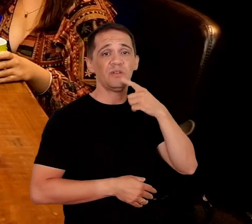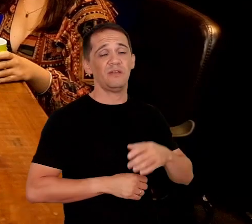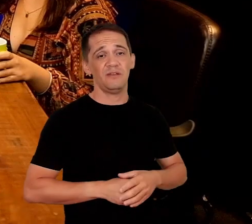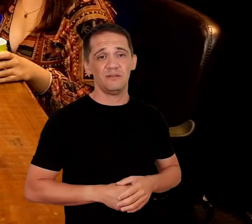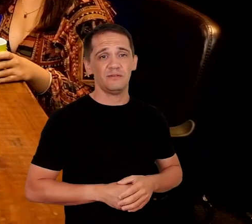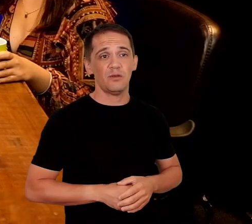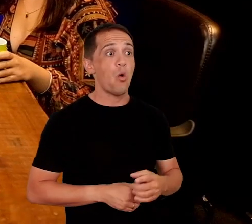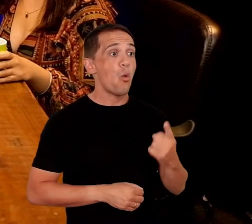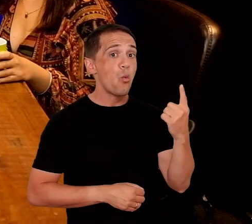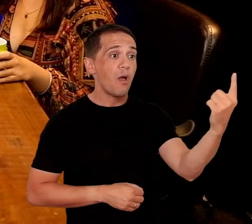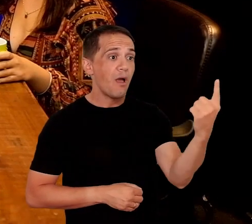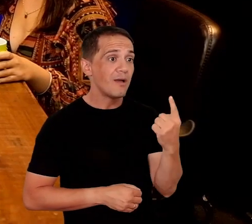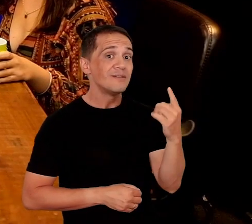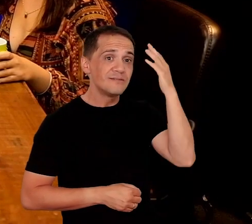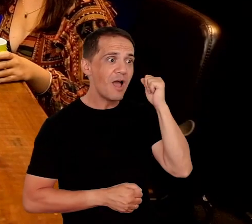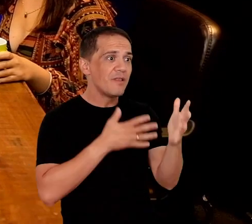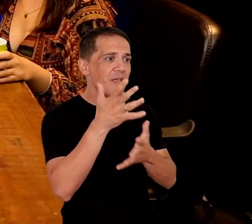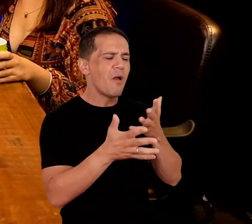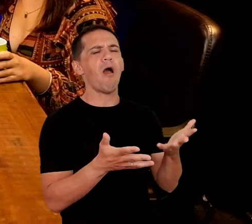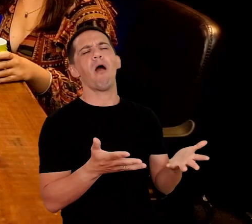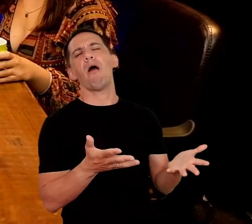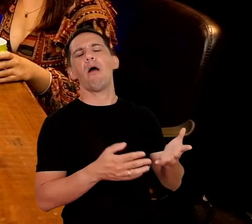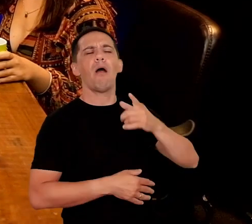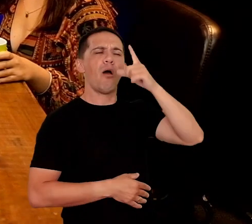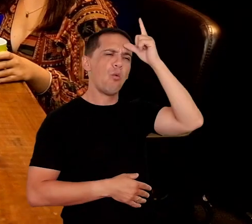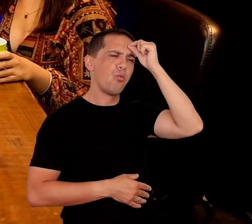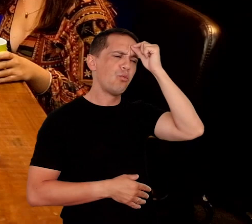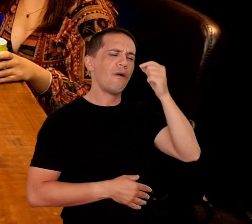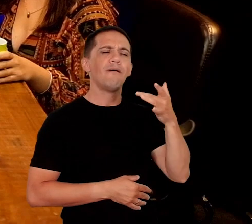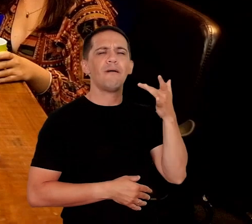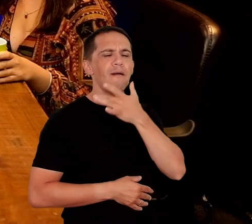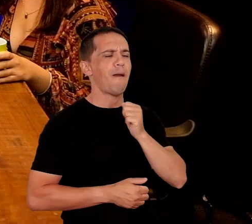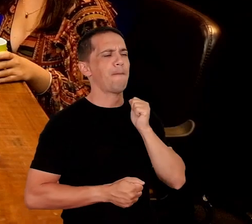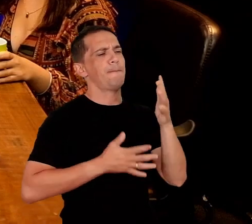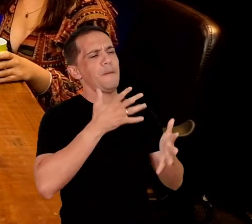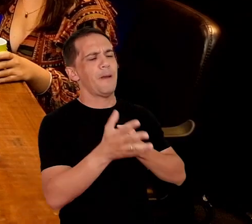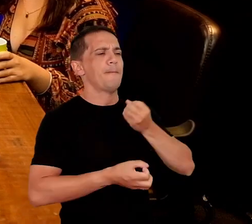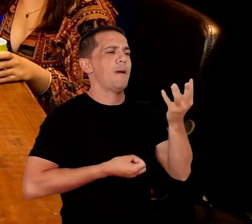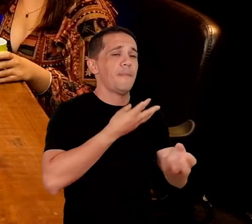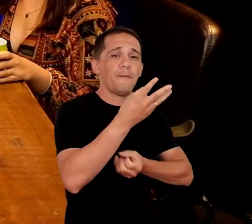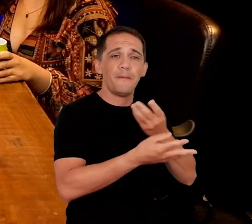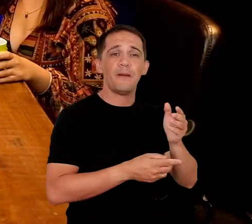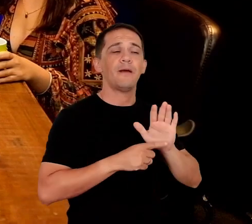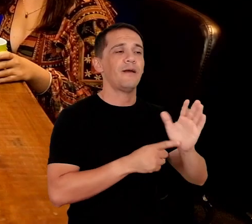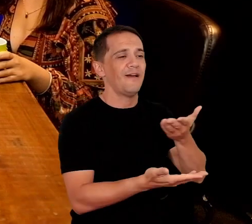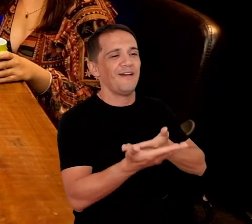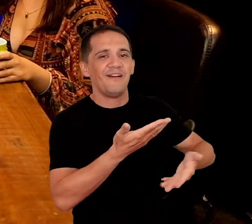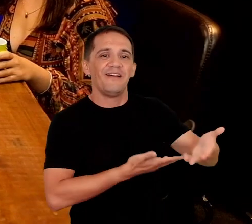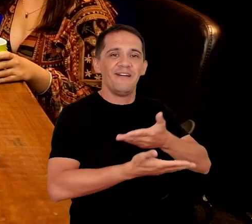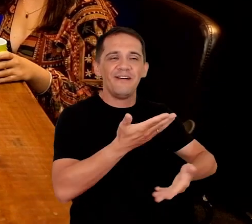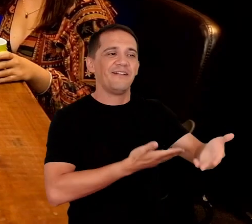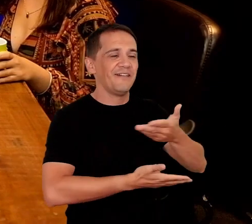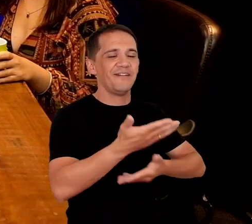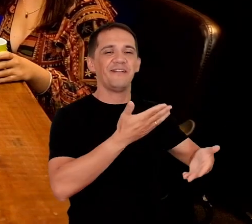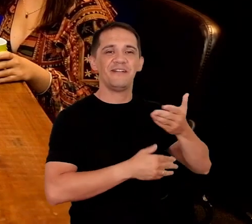conversar. Então, se tu sabe Libras, tu vai ganhar o surdo, tu vai se tornar uma pessoa amiga dele, né? E ele vai querer te ajudar a tu aprender cada vez mais para que ele possa conversar